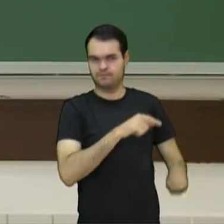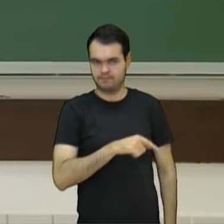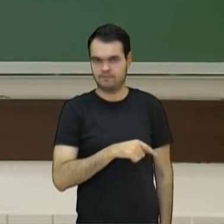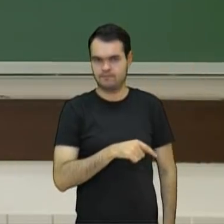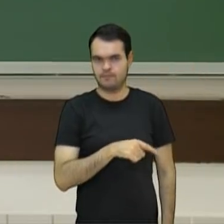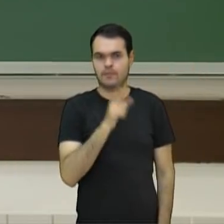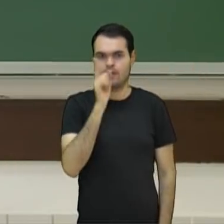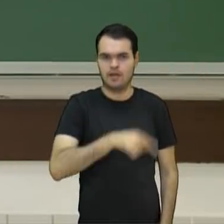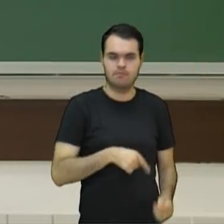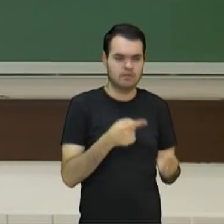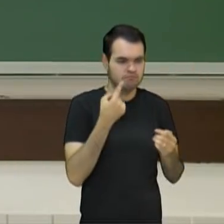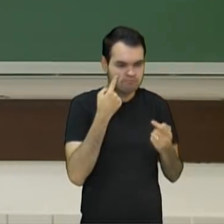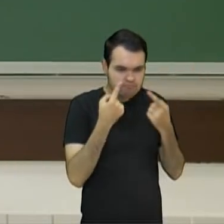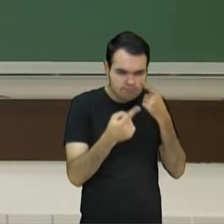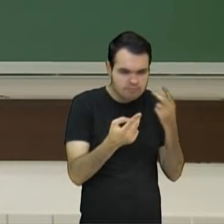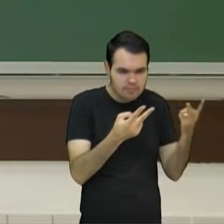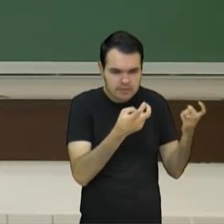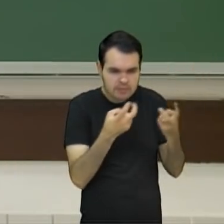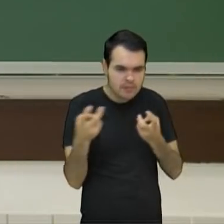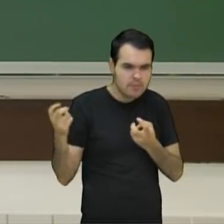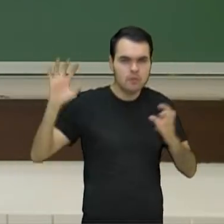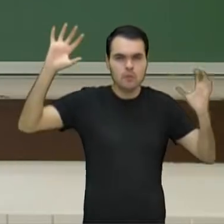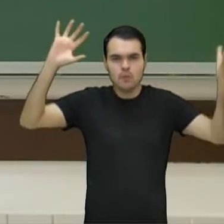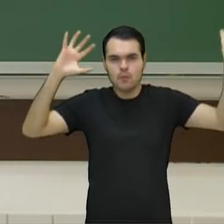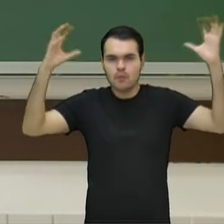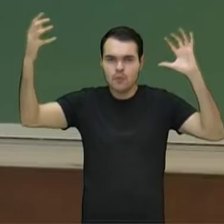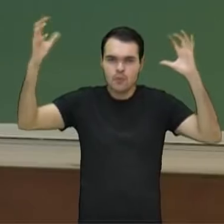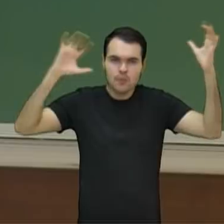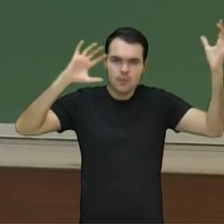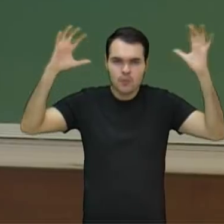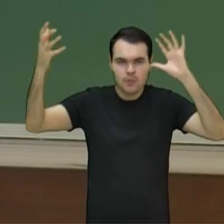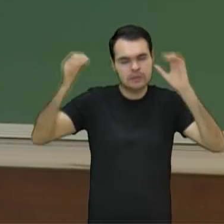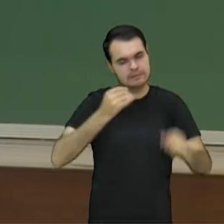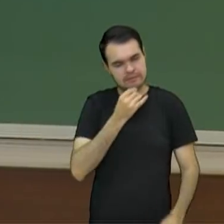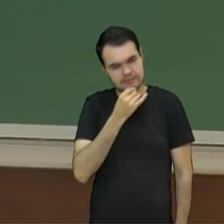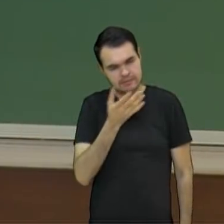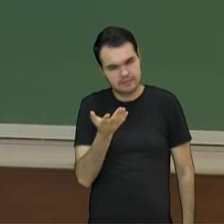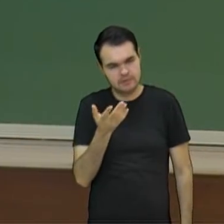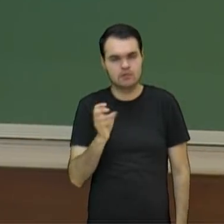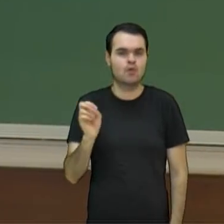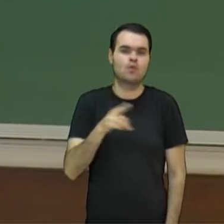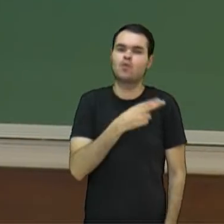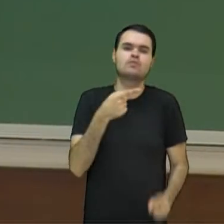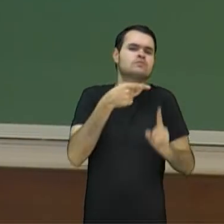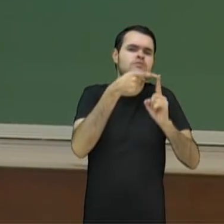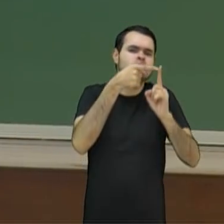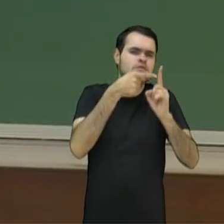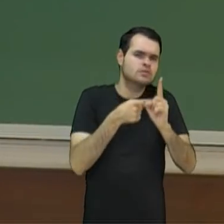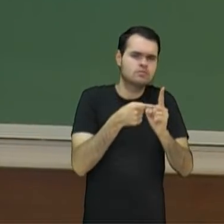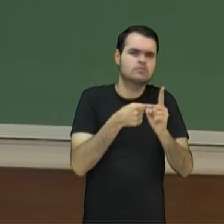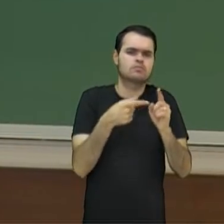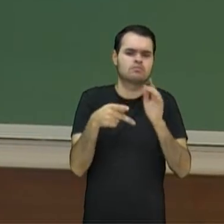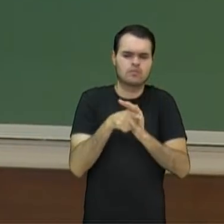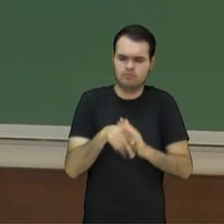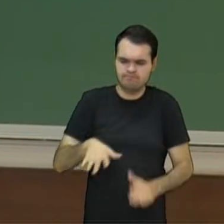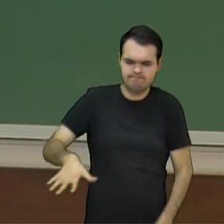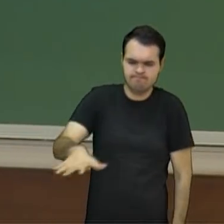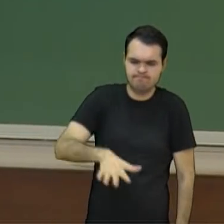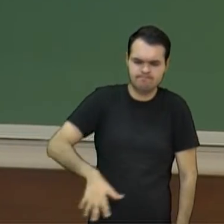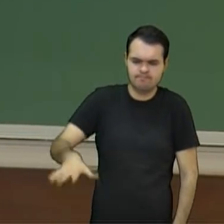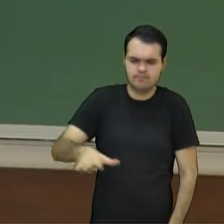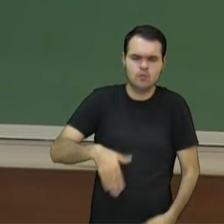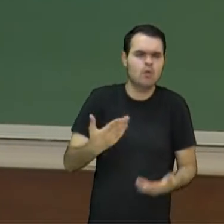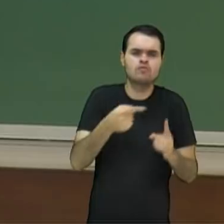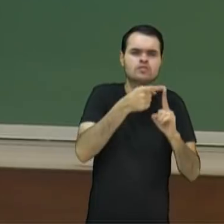se prever as mudanças de tempo, por exemplo, e qual seria o tipo de cultura adaptada àquela condição